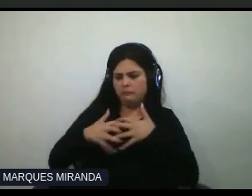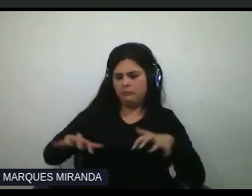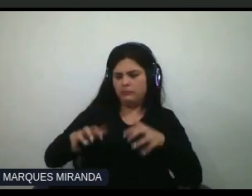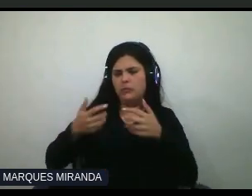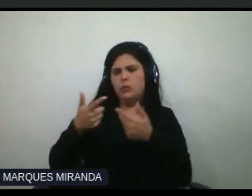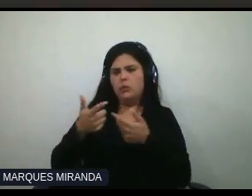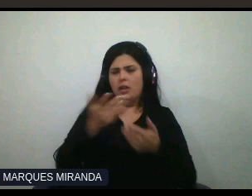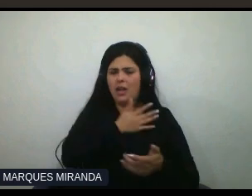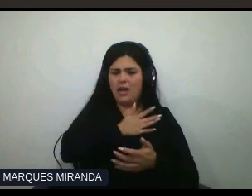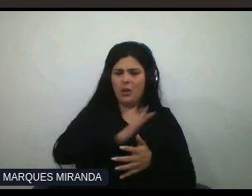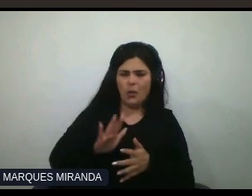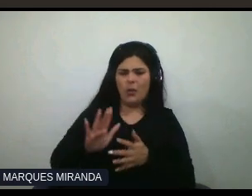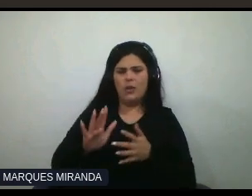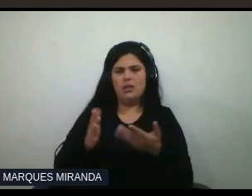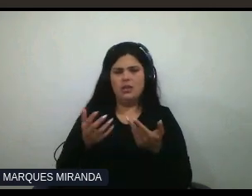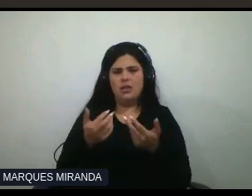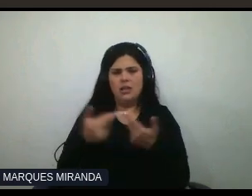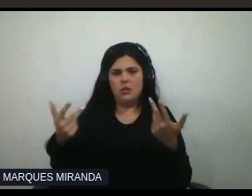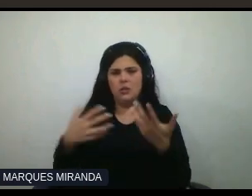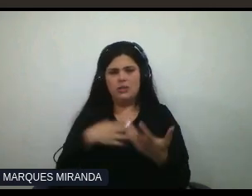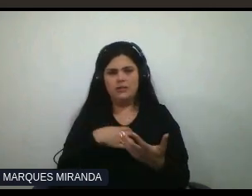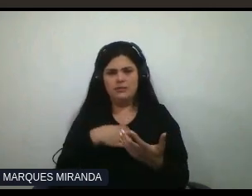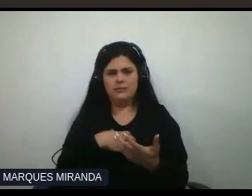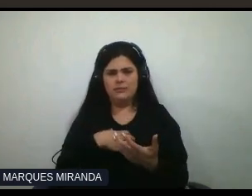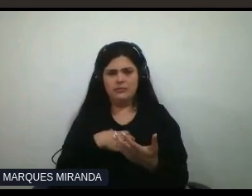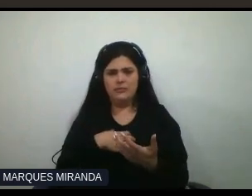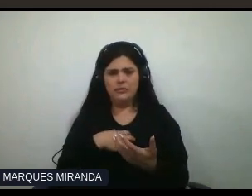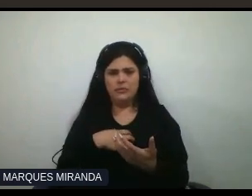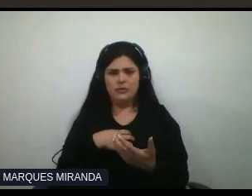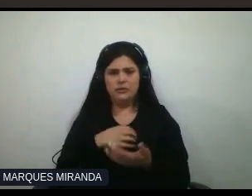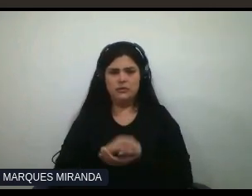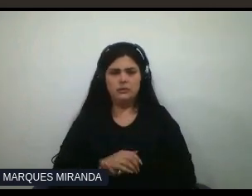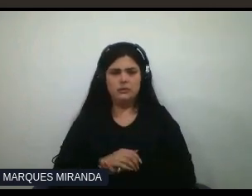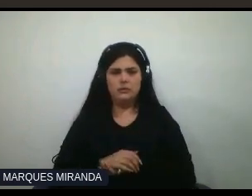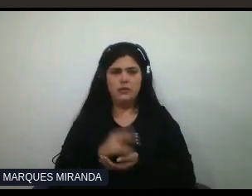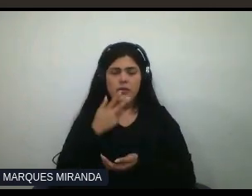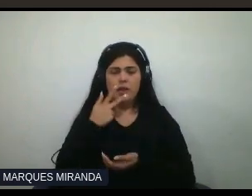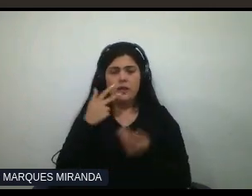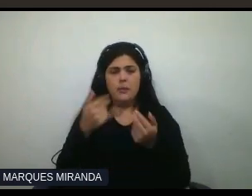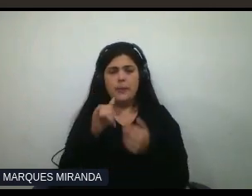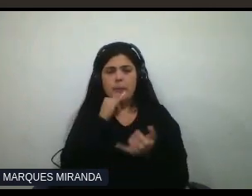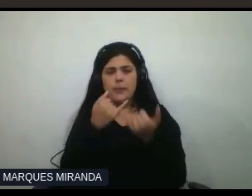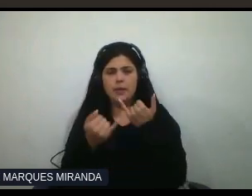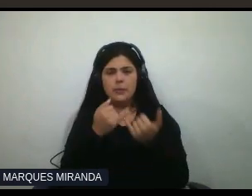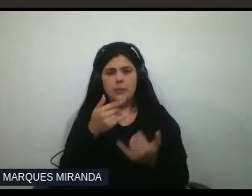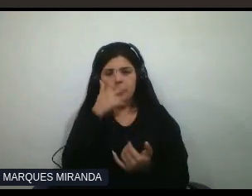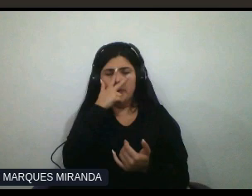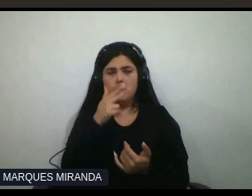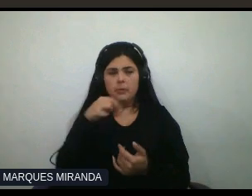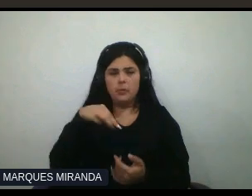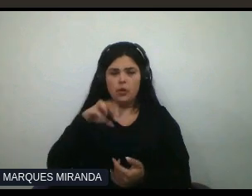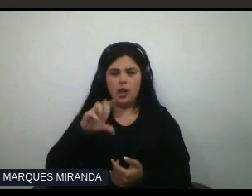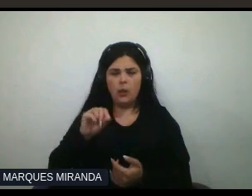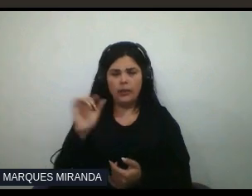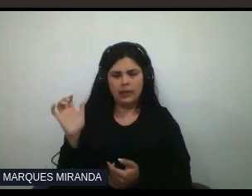gosta exatamente dessa forma. Fala também um exemplo. Você fala assim, Murilo, gay,